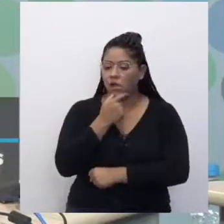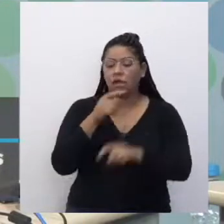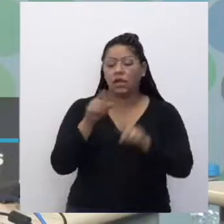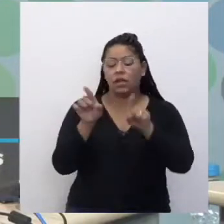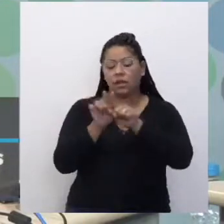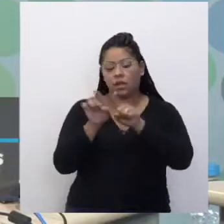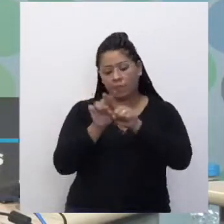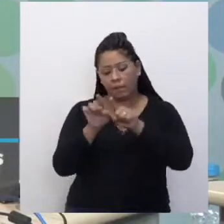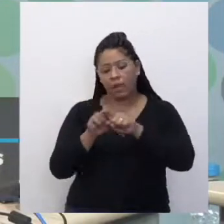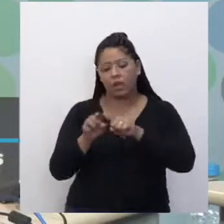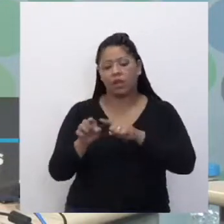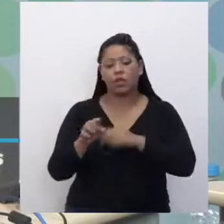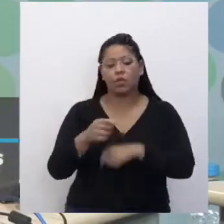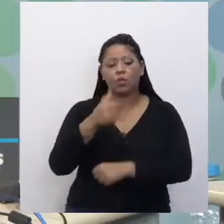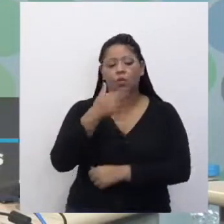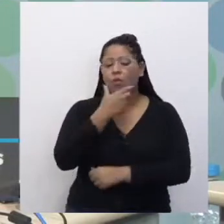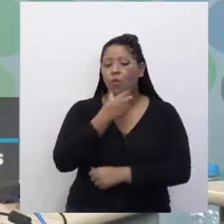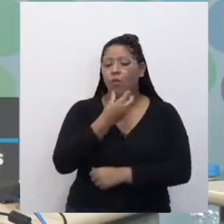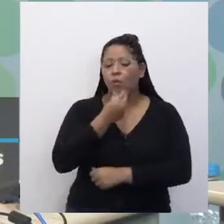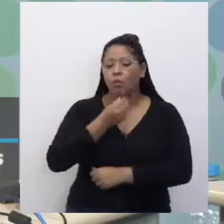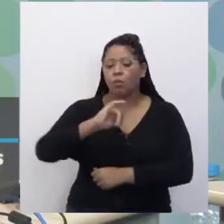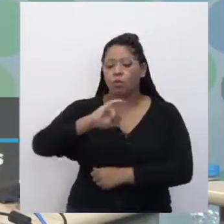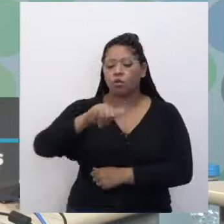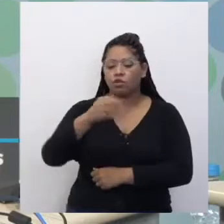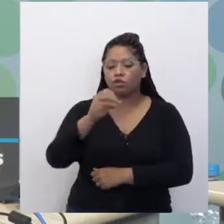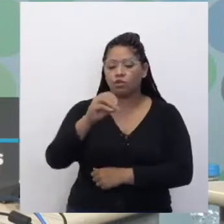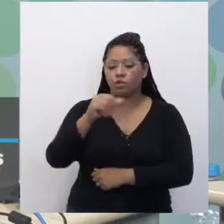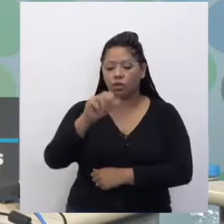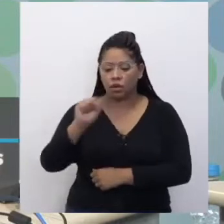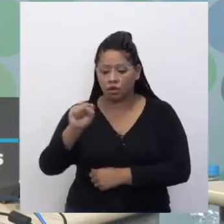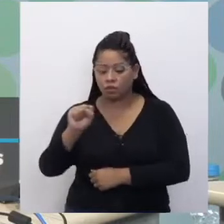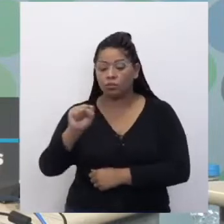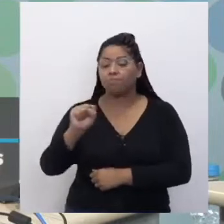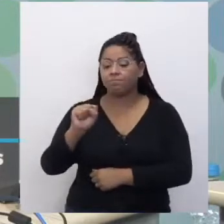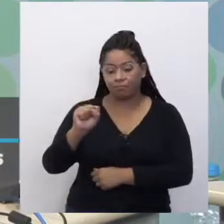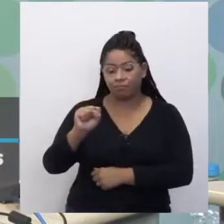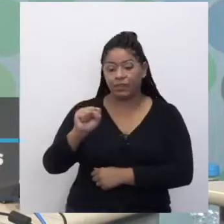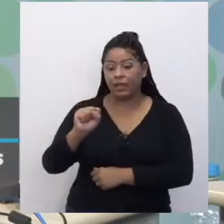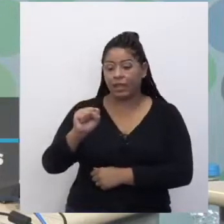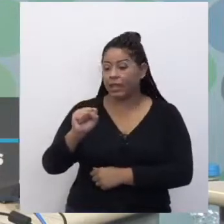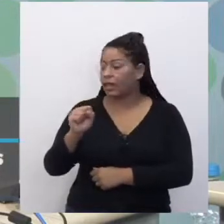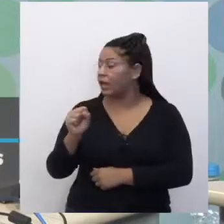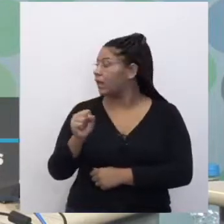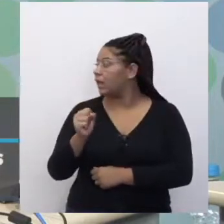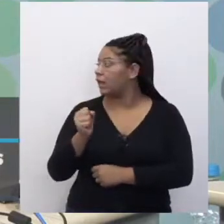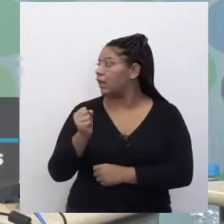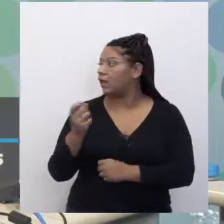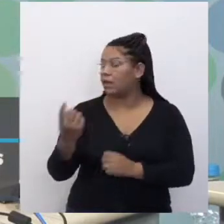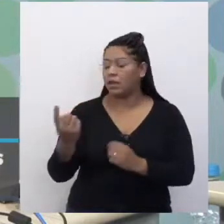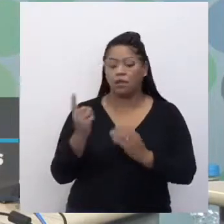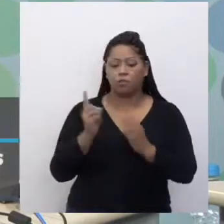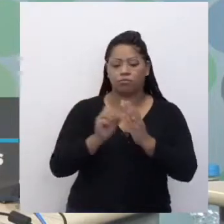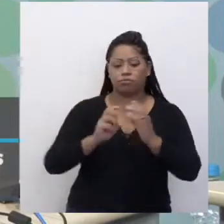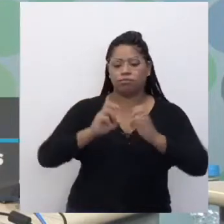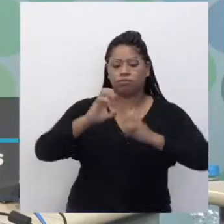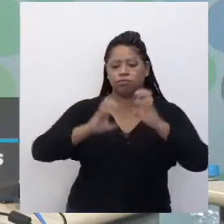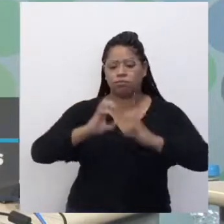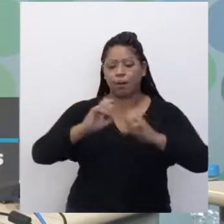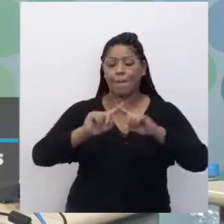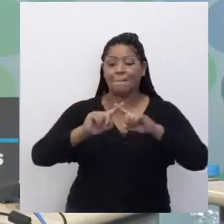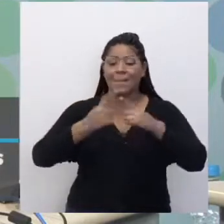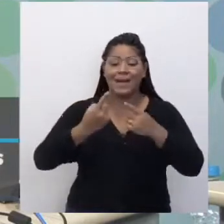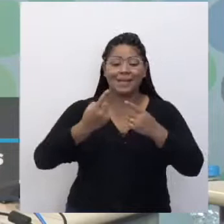guerras de expansão, tal qual os seus antecessores, mas ele sempre perdia, a Inglaterra sempre saía perdendo. Então, houve um momento ali que